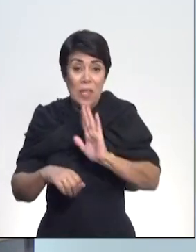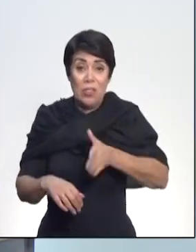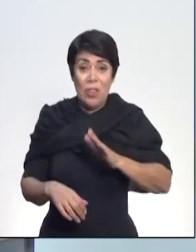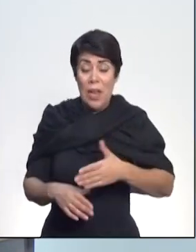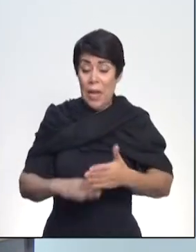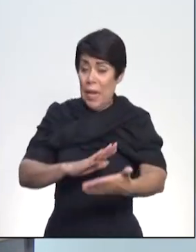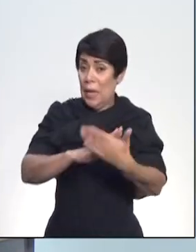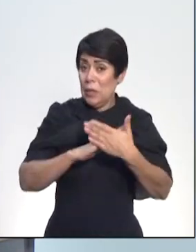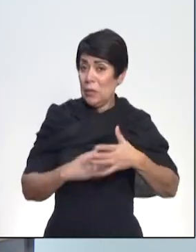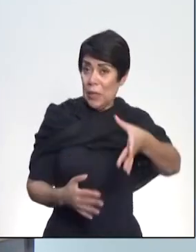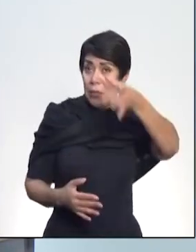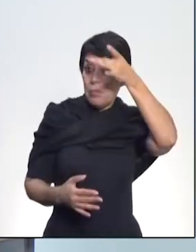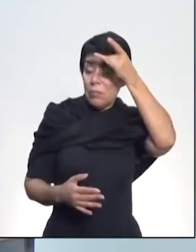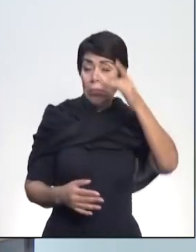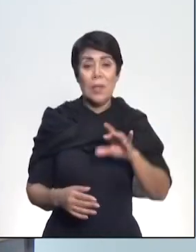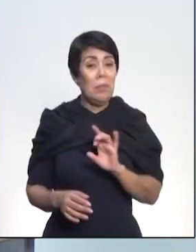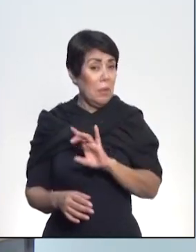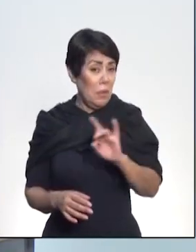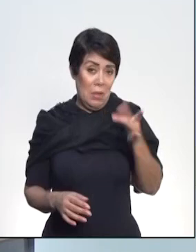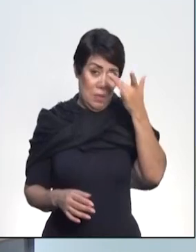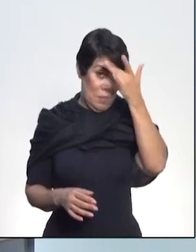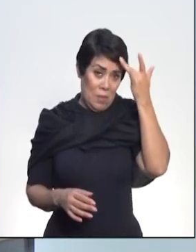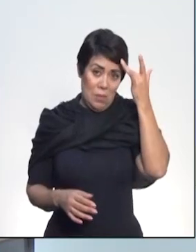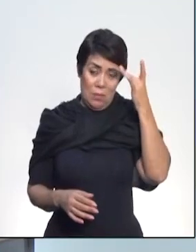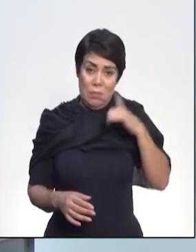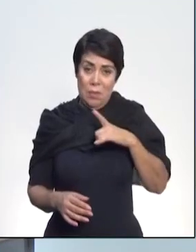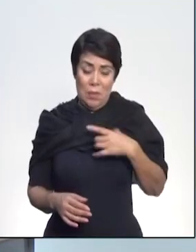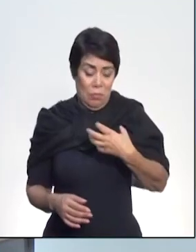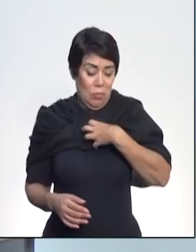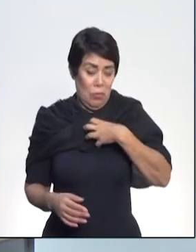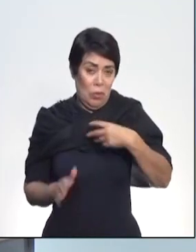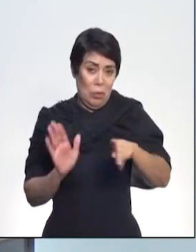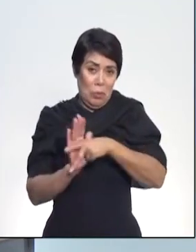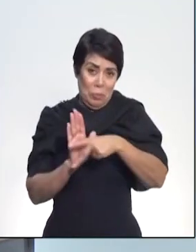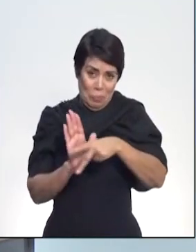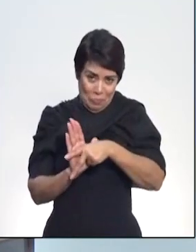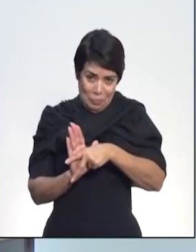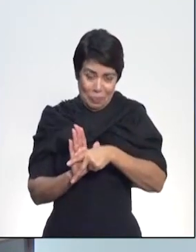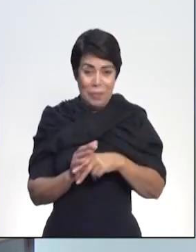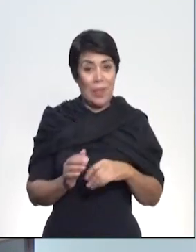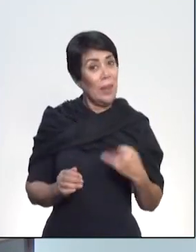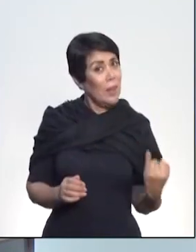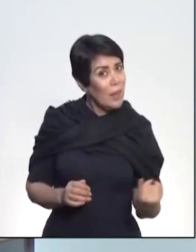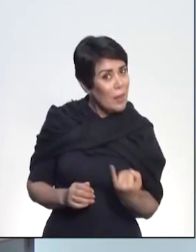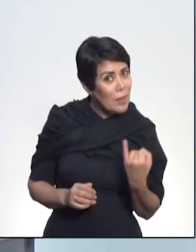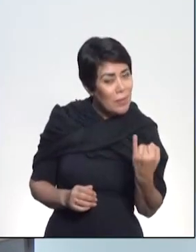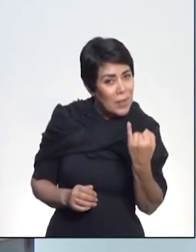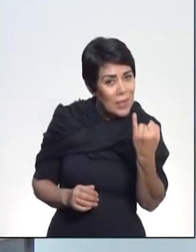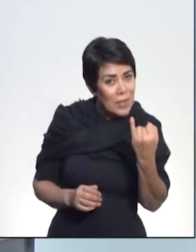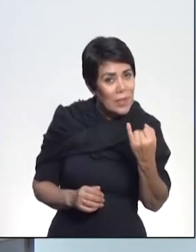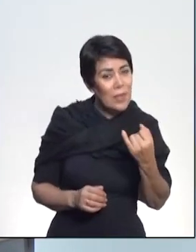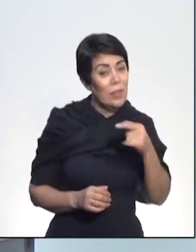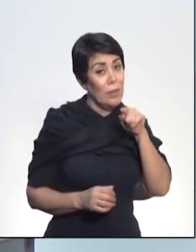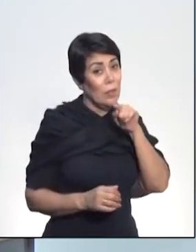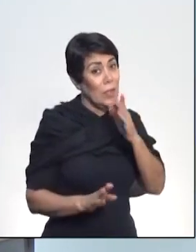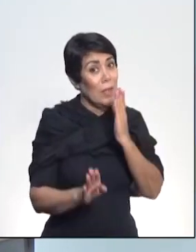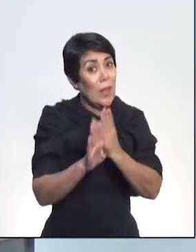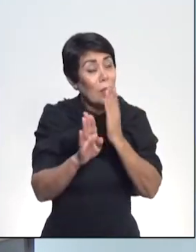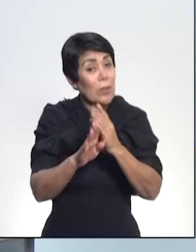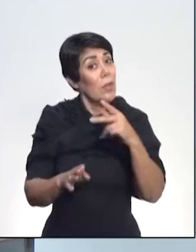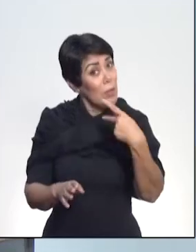conhecimento. Né? Então, cada um tem um jeito de aprender. E é importante que a gente